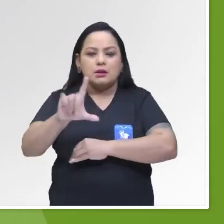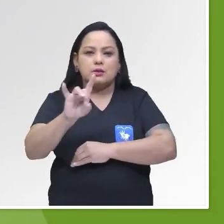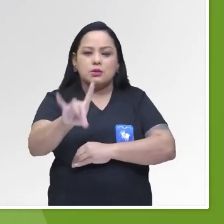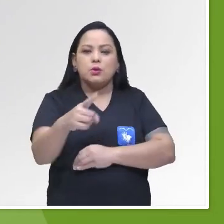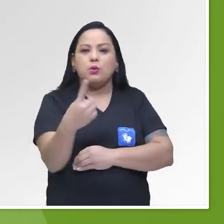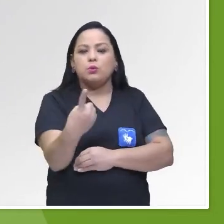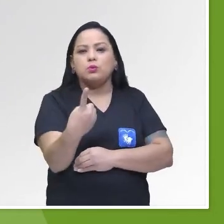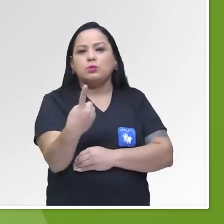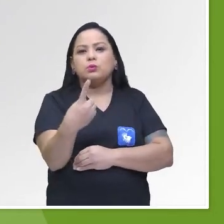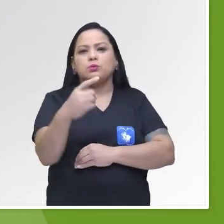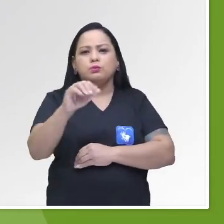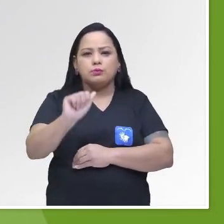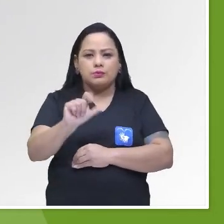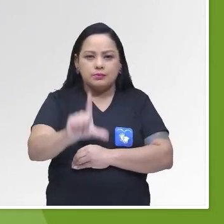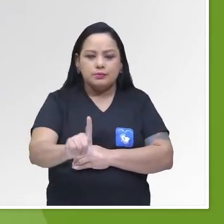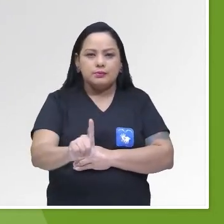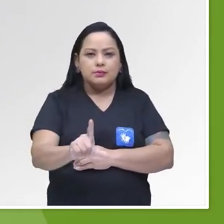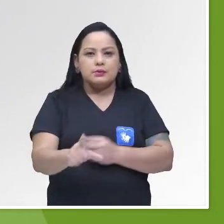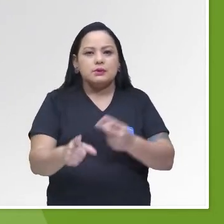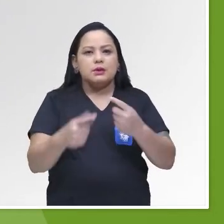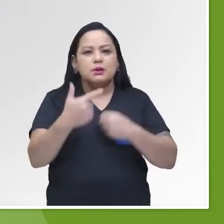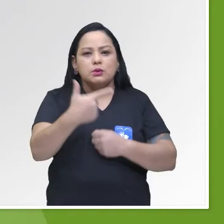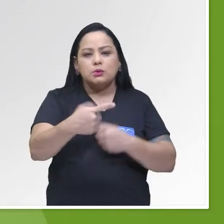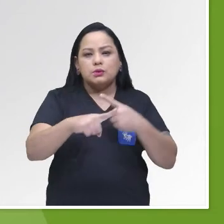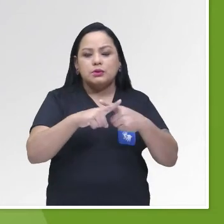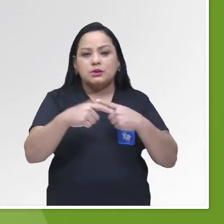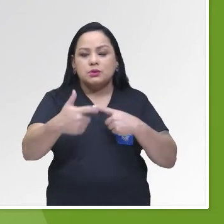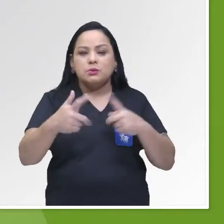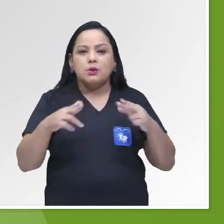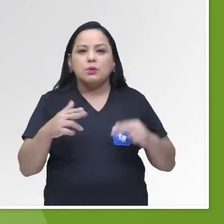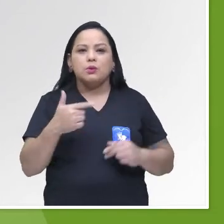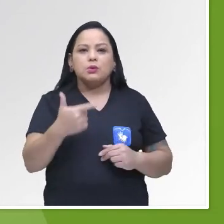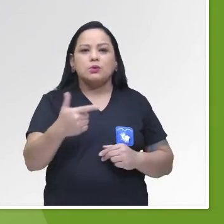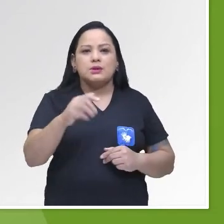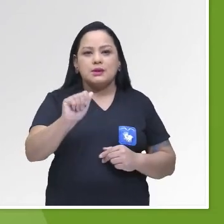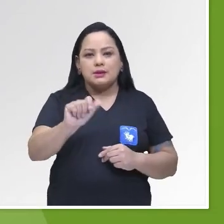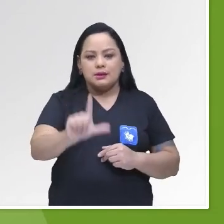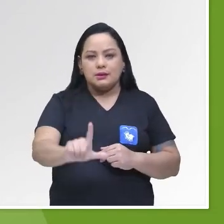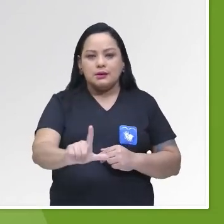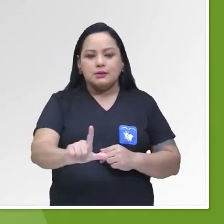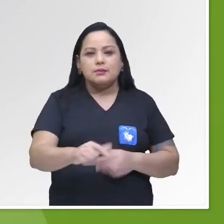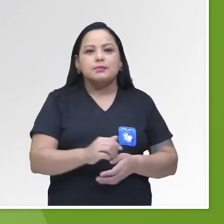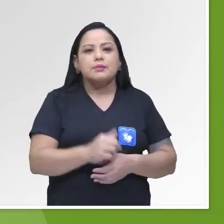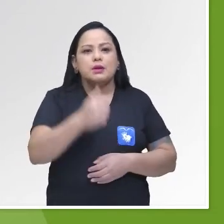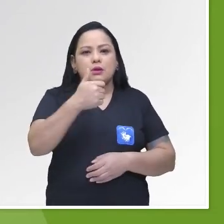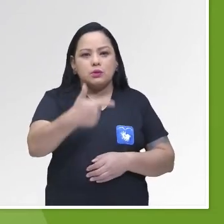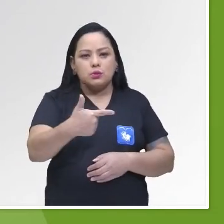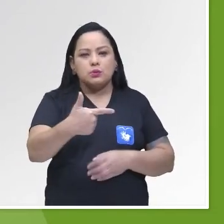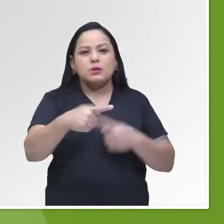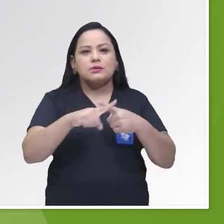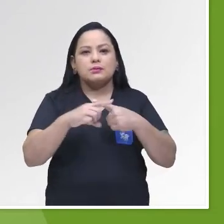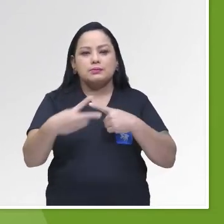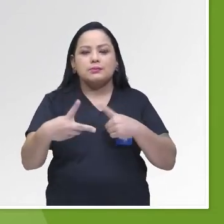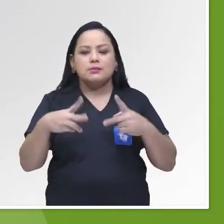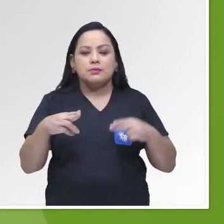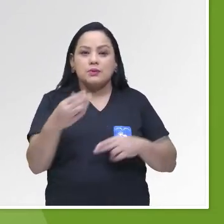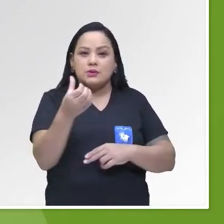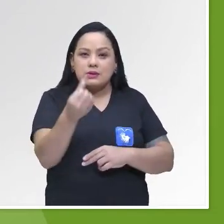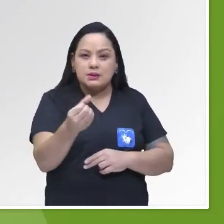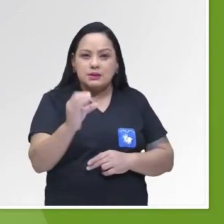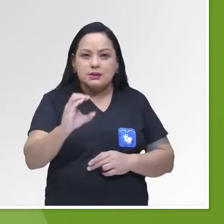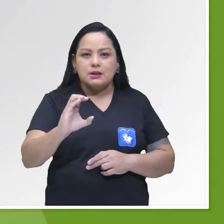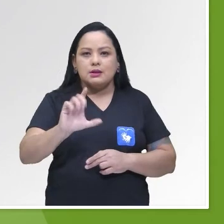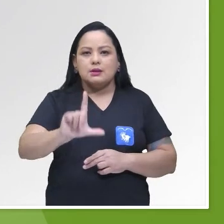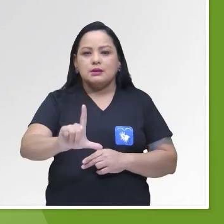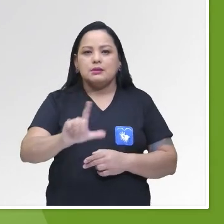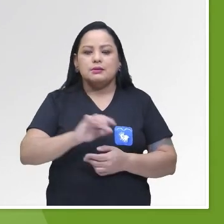um alumínio. 2 vezes 1 vai dar 2 alumínio. 2 vezes 3, 6 cloro. Olha